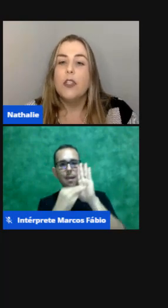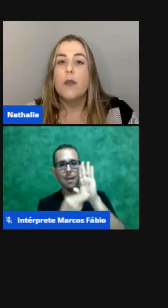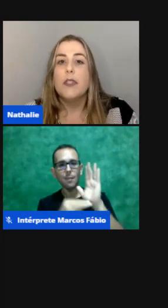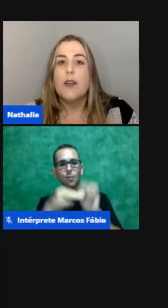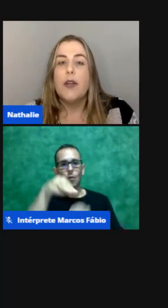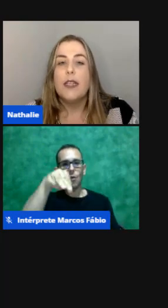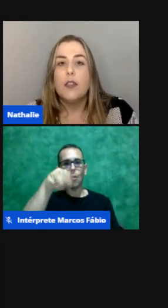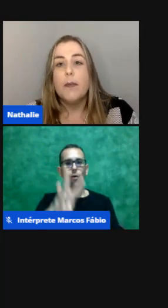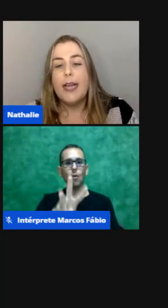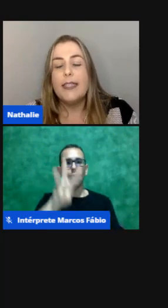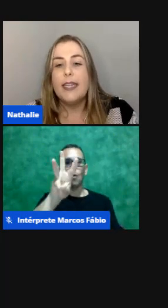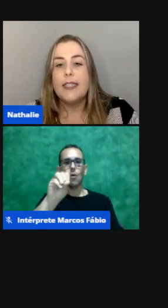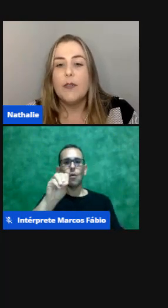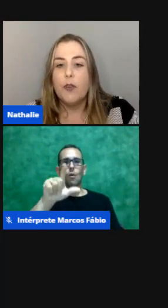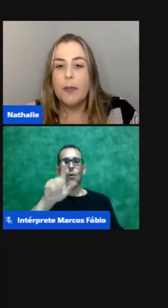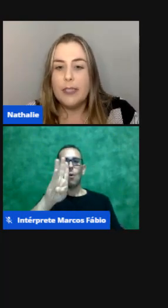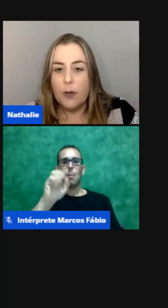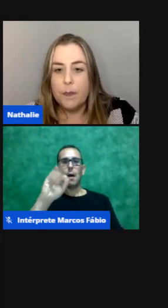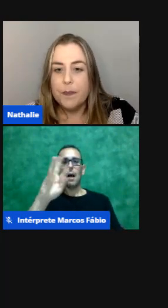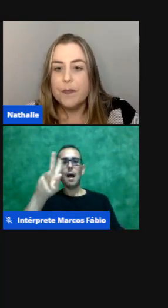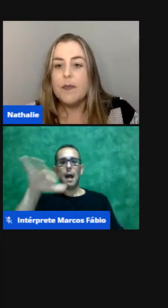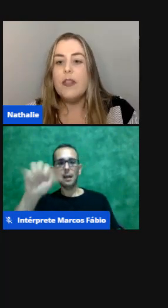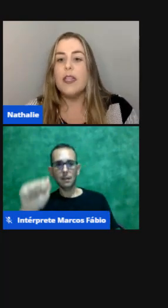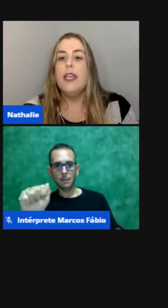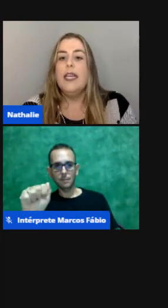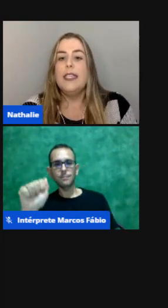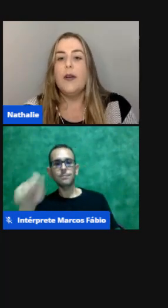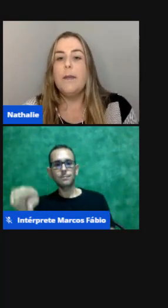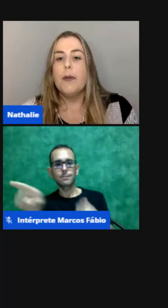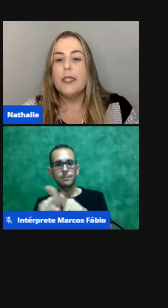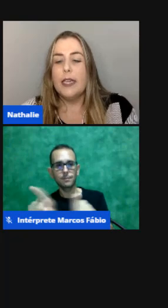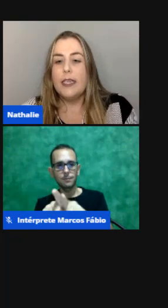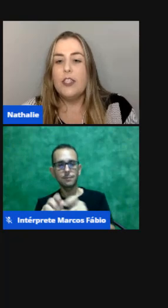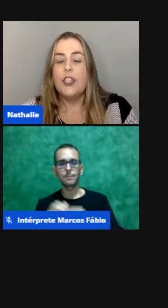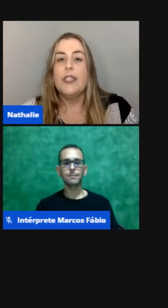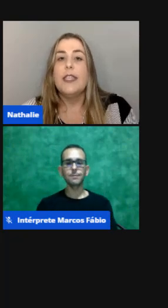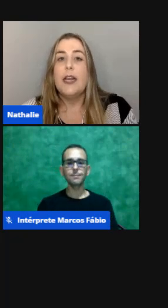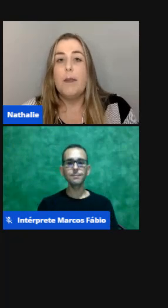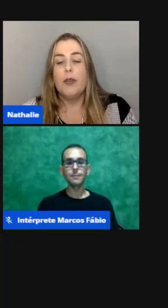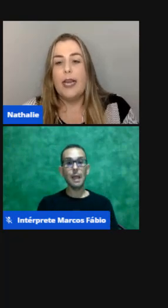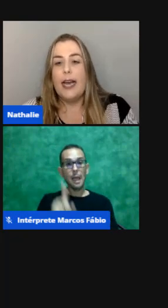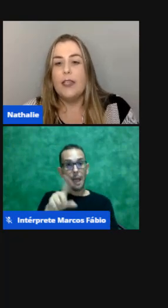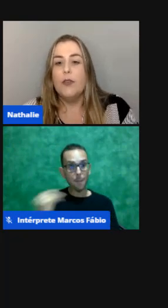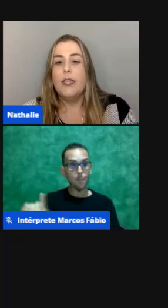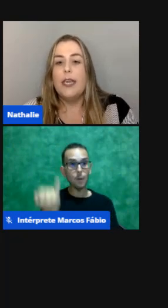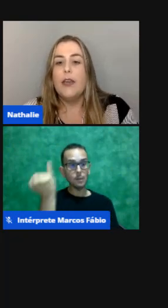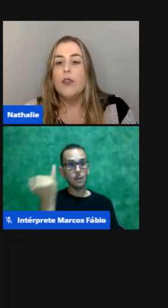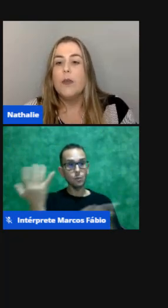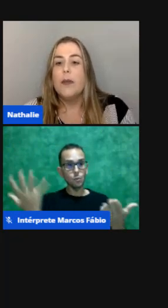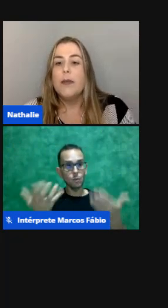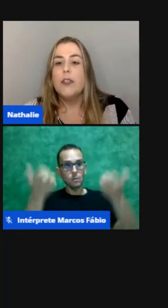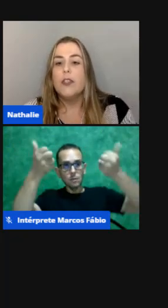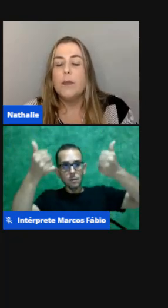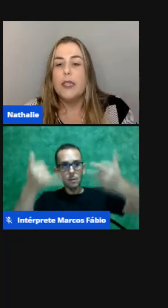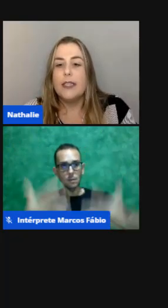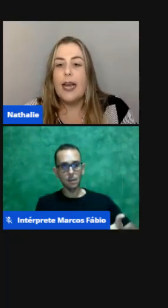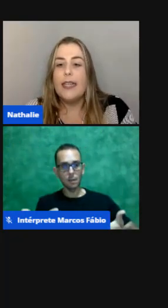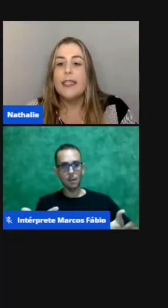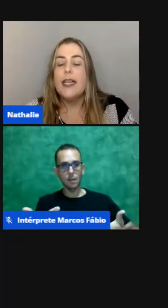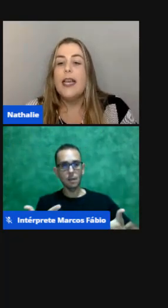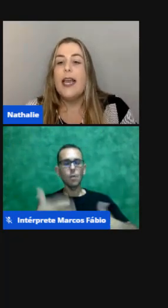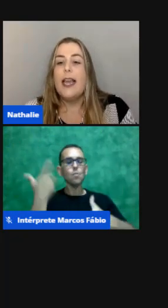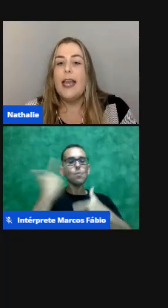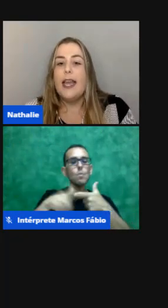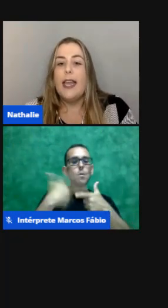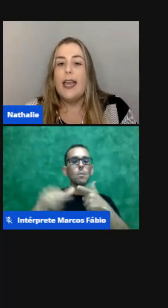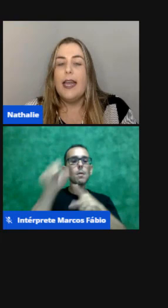que é o que nós vamos estar falando mais nesta formação. Então, é importante ser abordado que os problemas socioambientais,